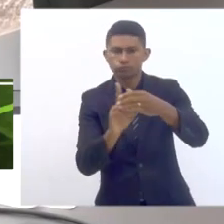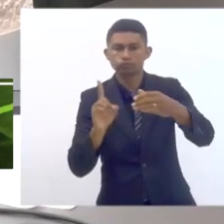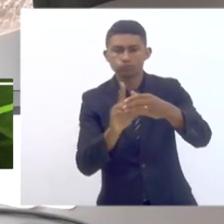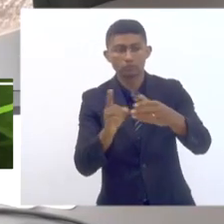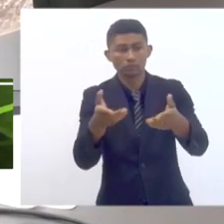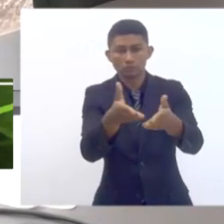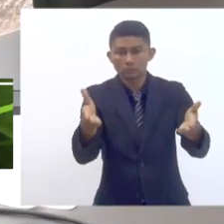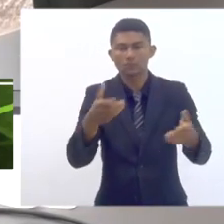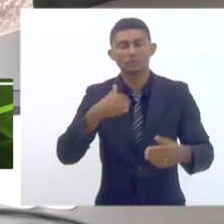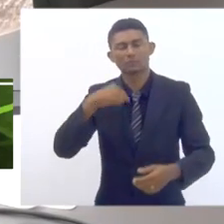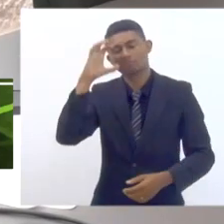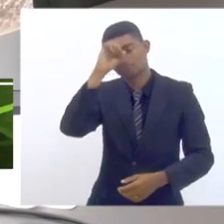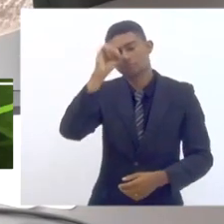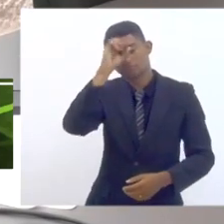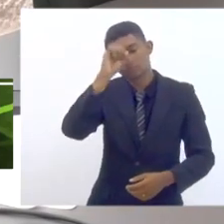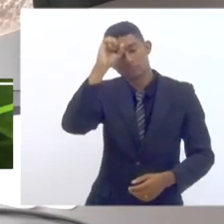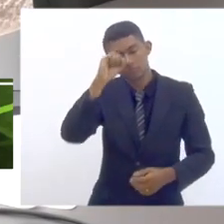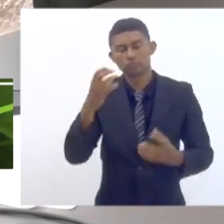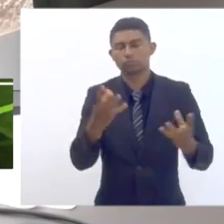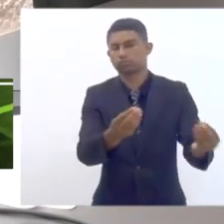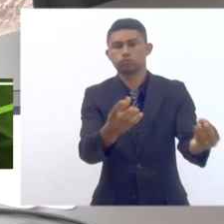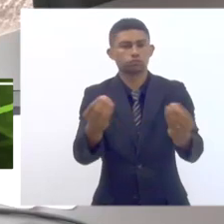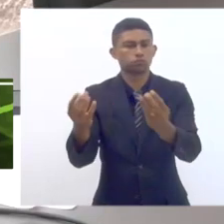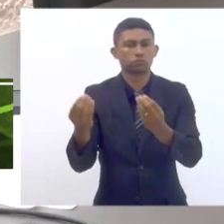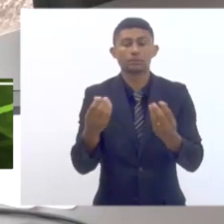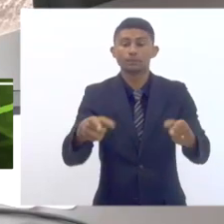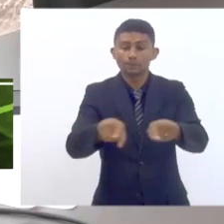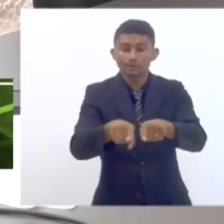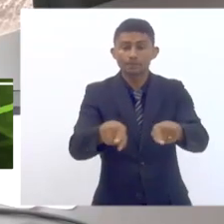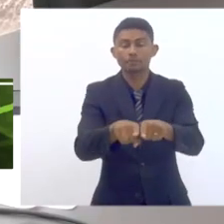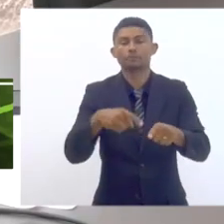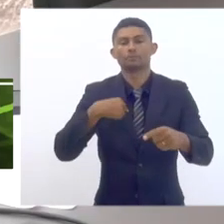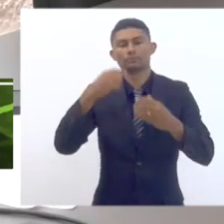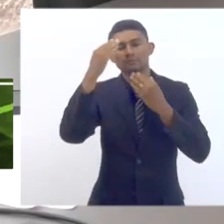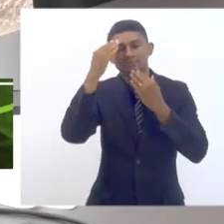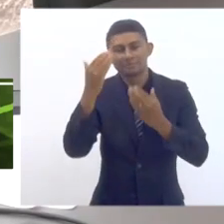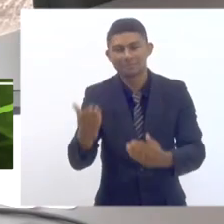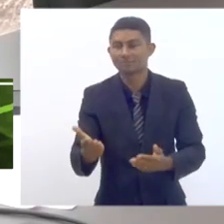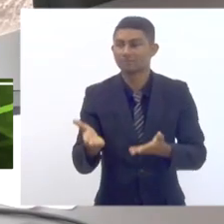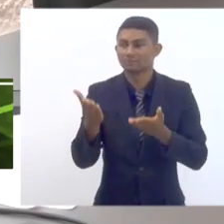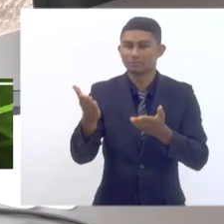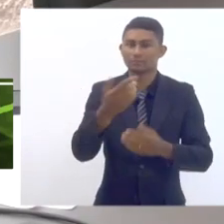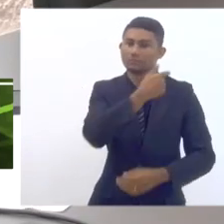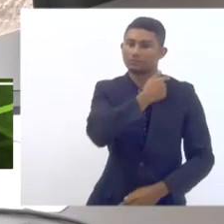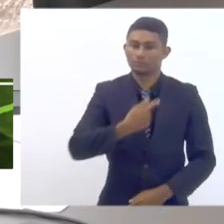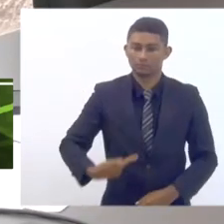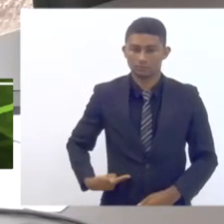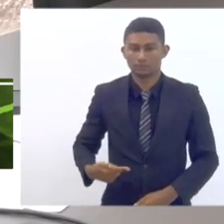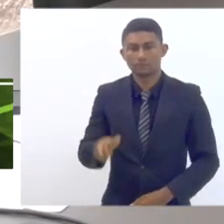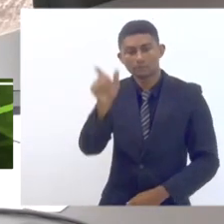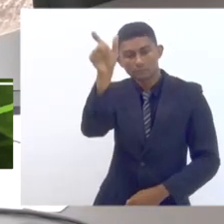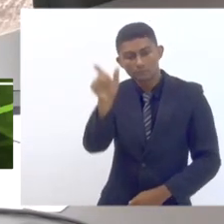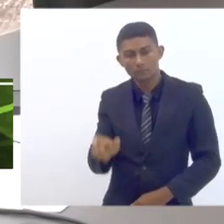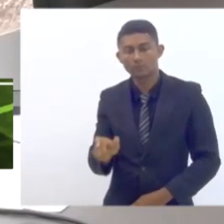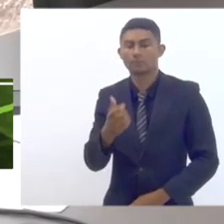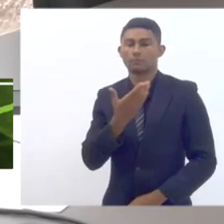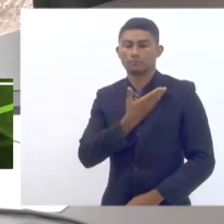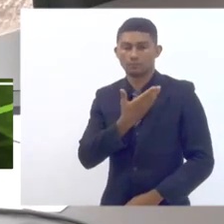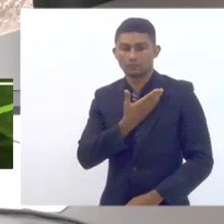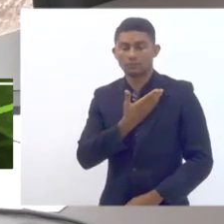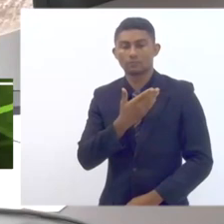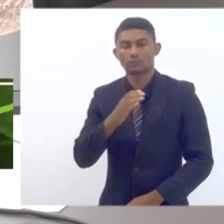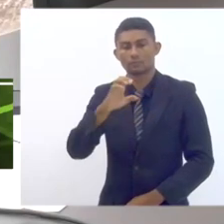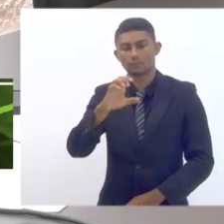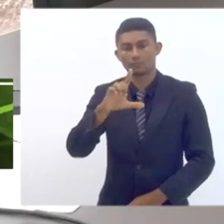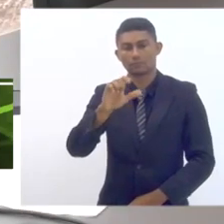de verdade. Quero estender os agradecimentos aqui também ao meu governador, meu amigo pessoal, também não escondo de ninguém, governador